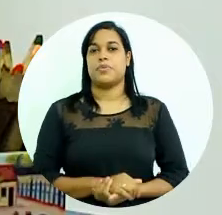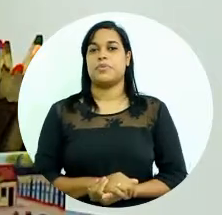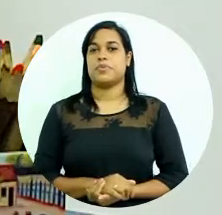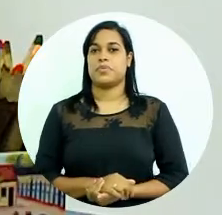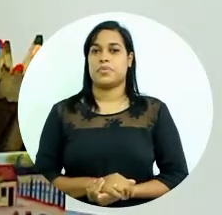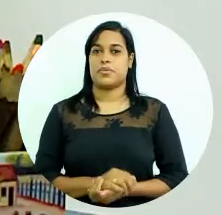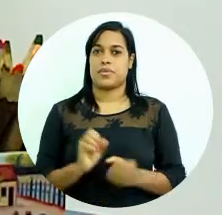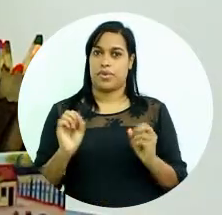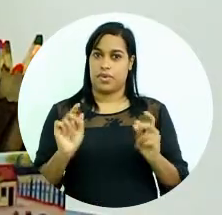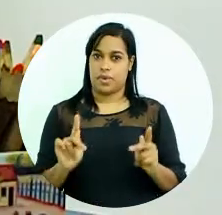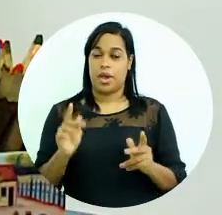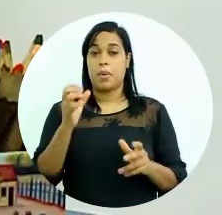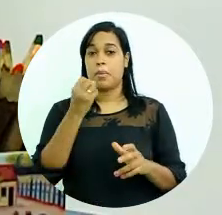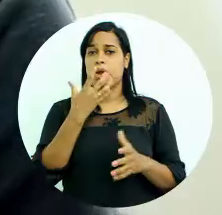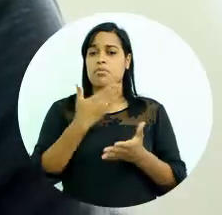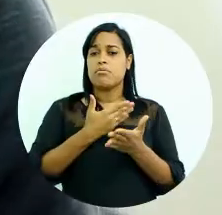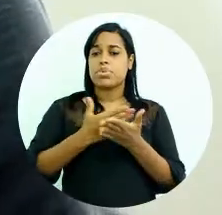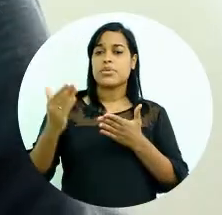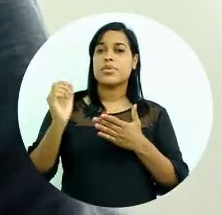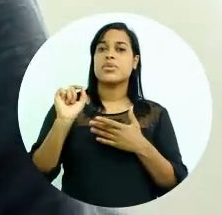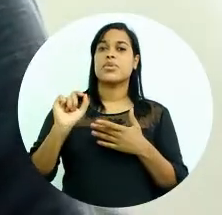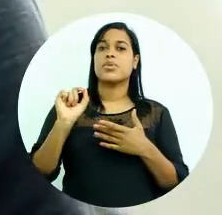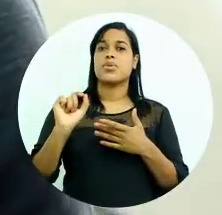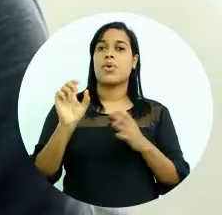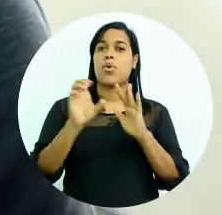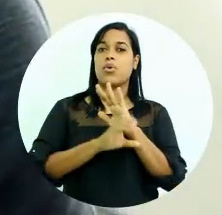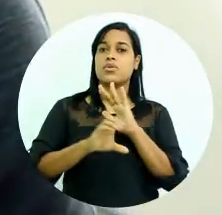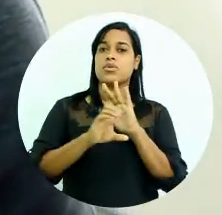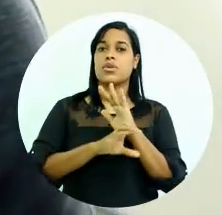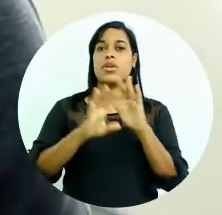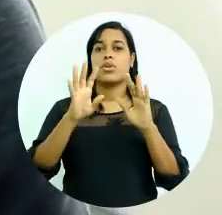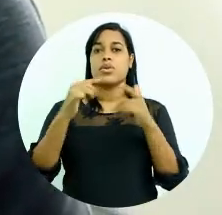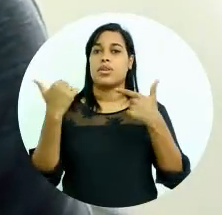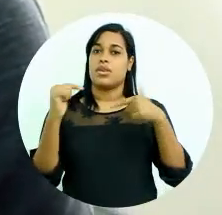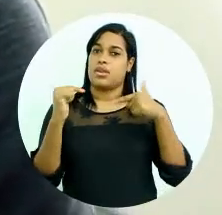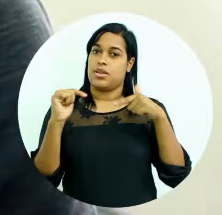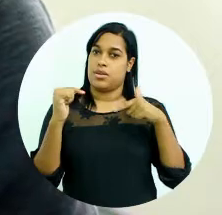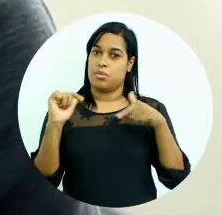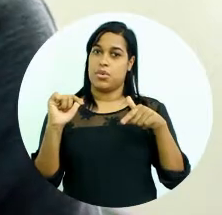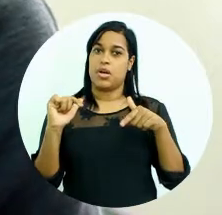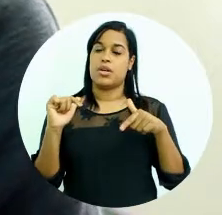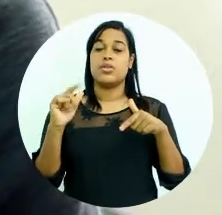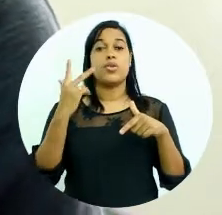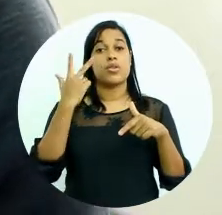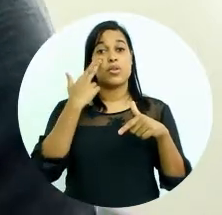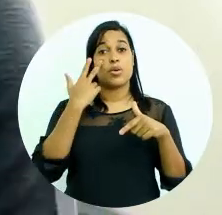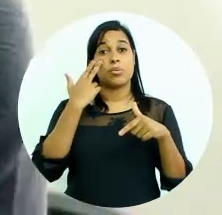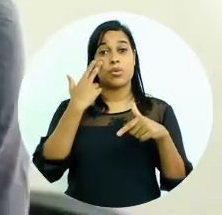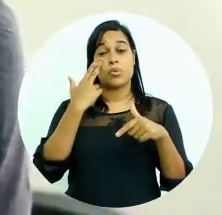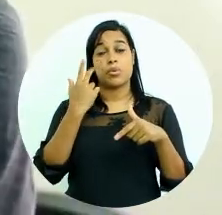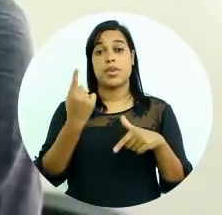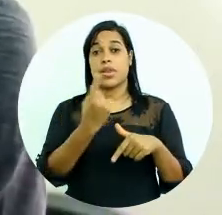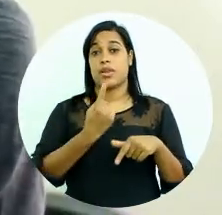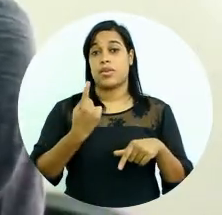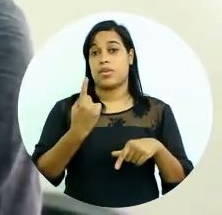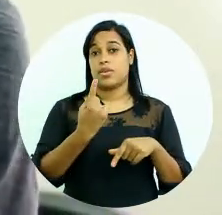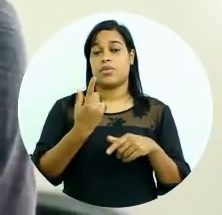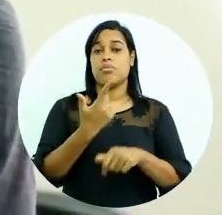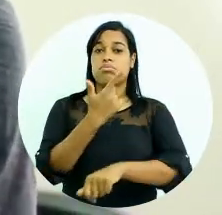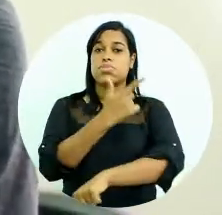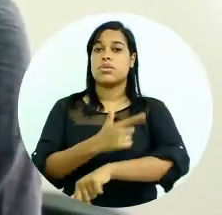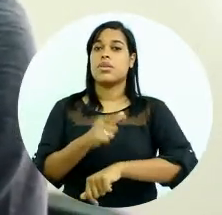educação. Vamos lá. Bem, começando com o conceito de trabalho, normalmente